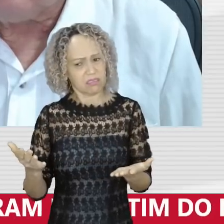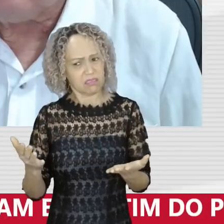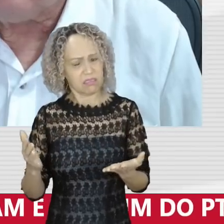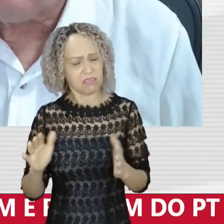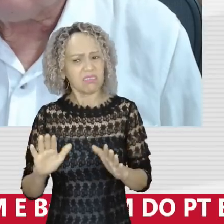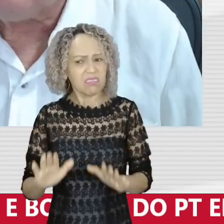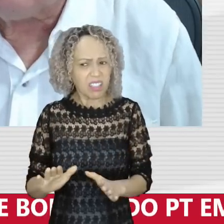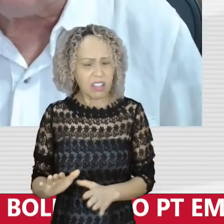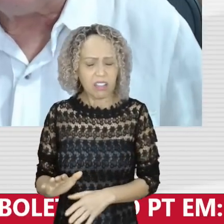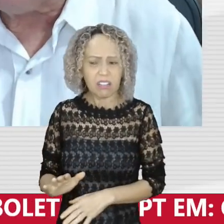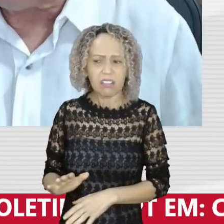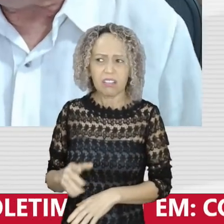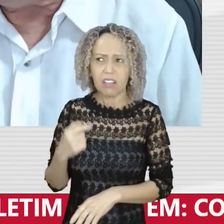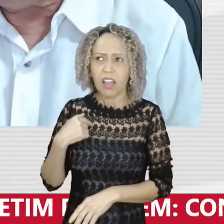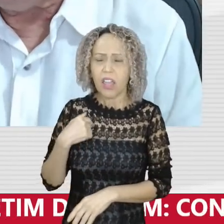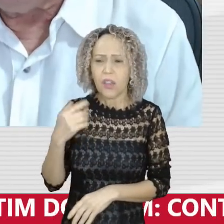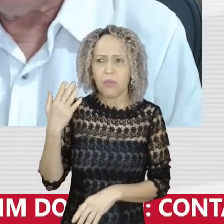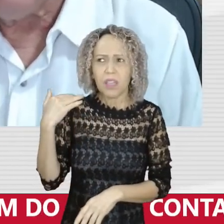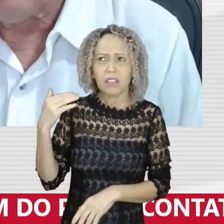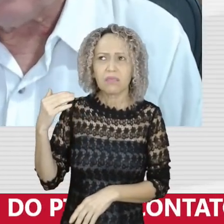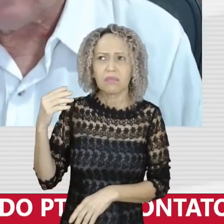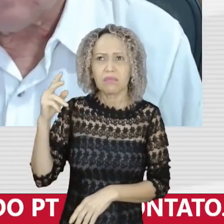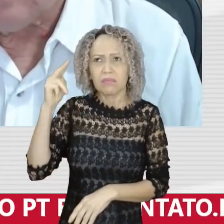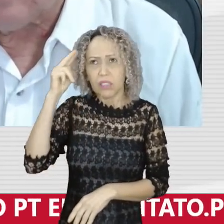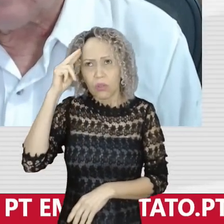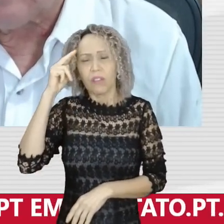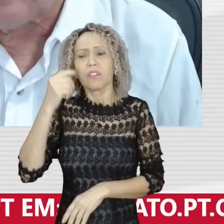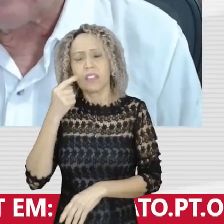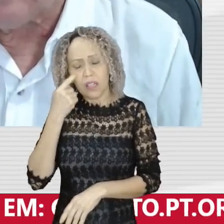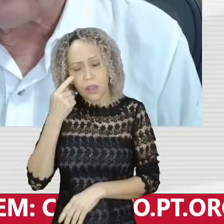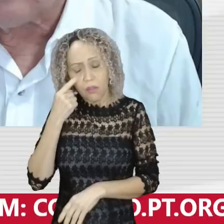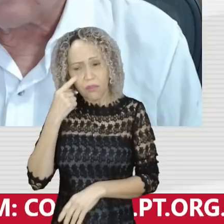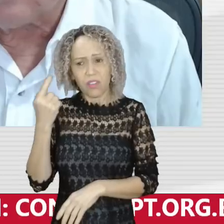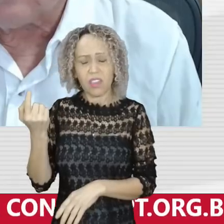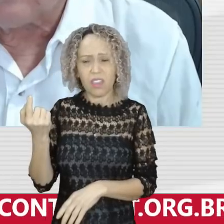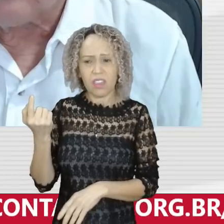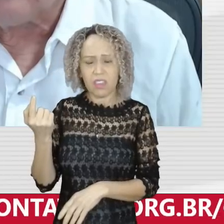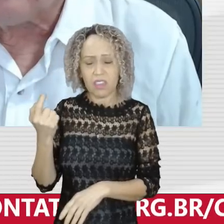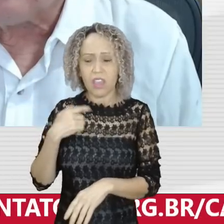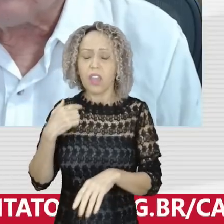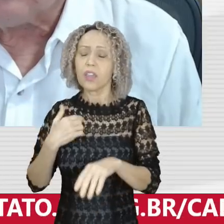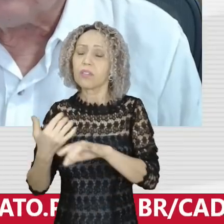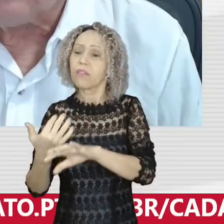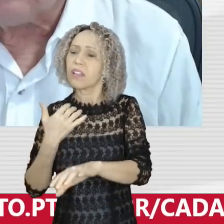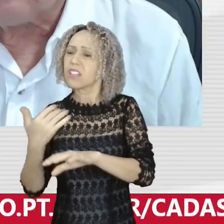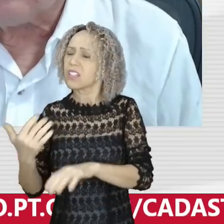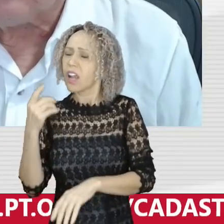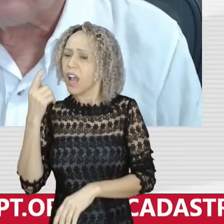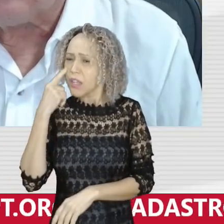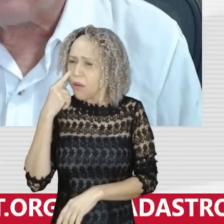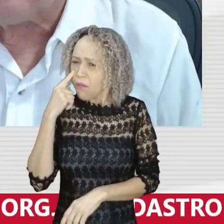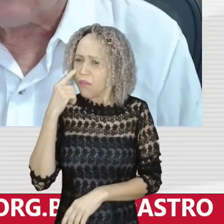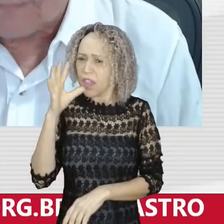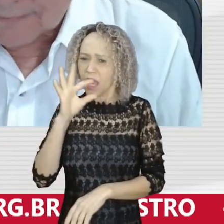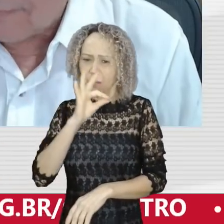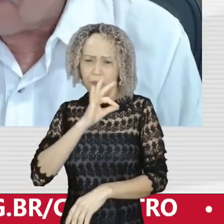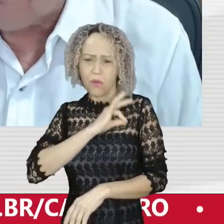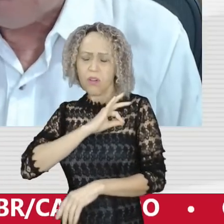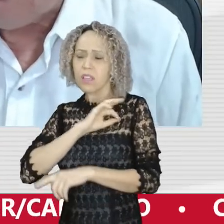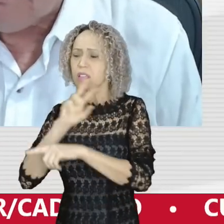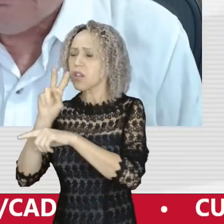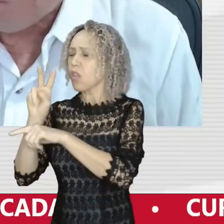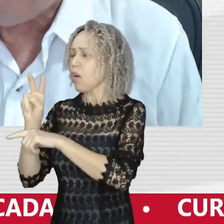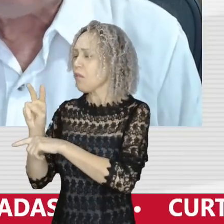isso, a polícia ao lado assistindo, eles bloqueando. Aí você vê aqui incendiando carros, quebrando os